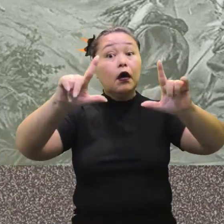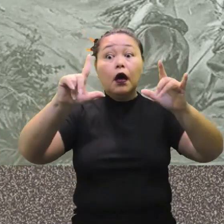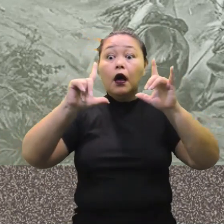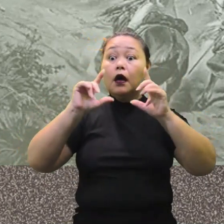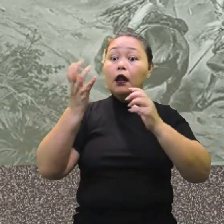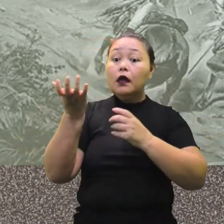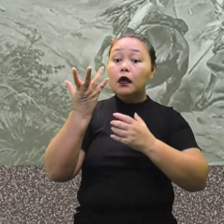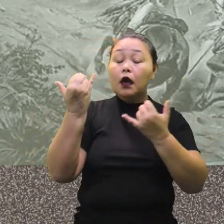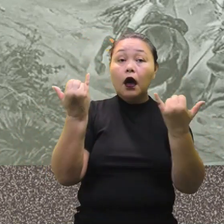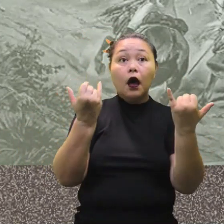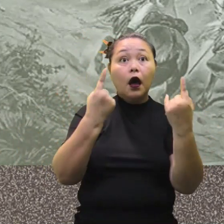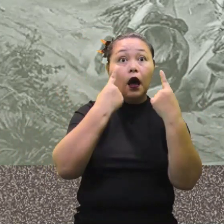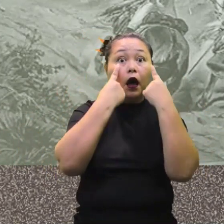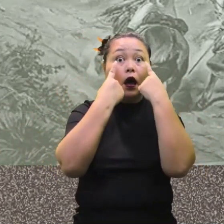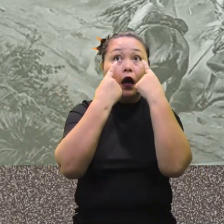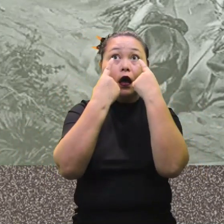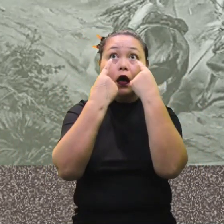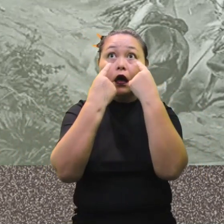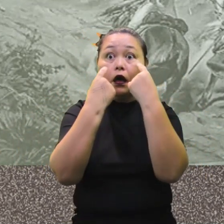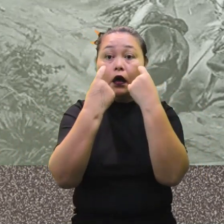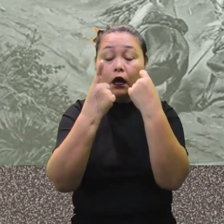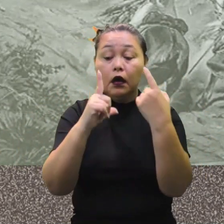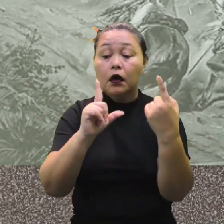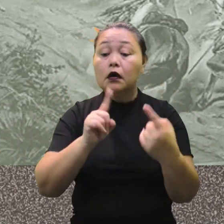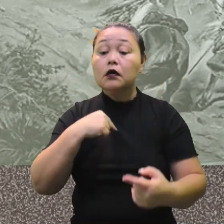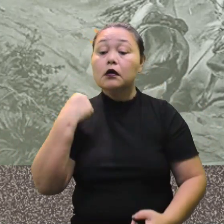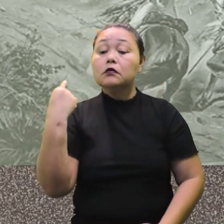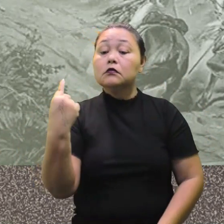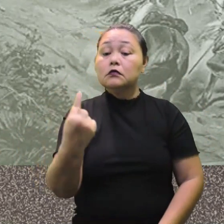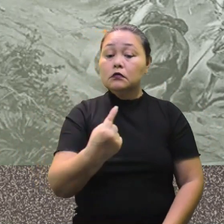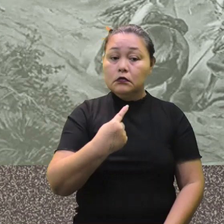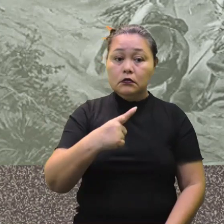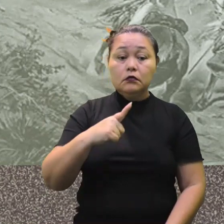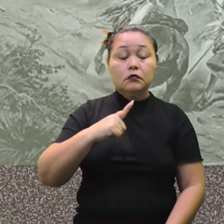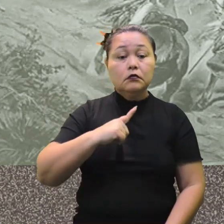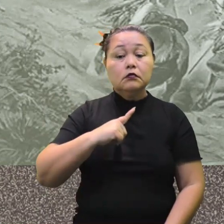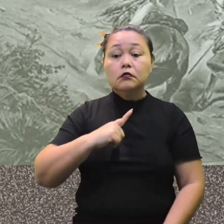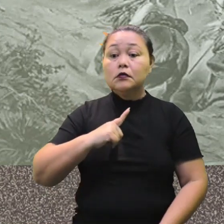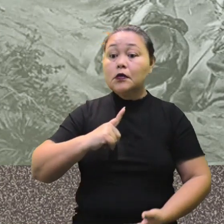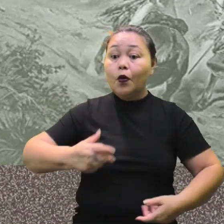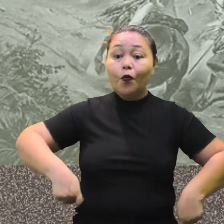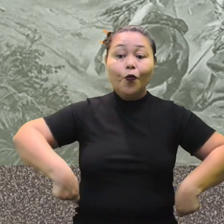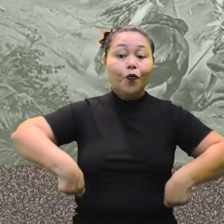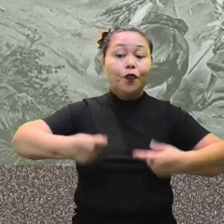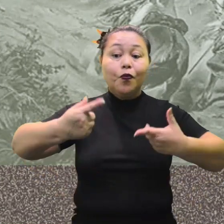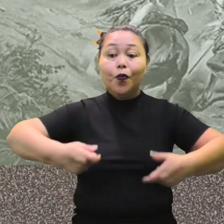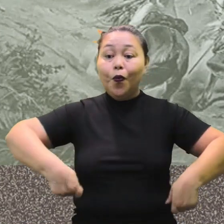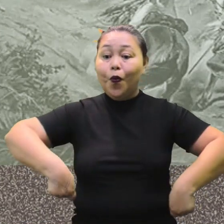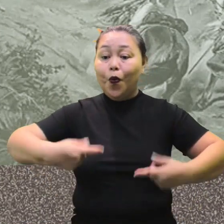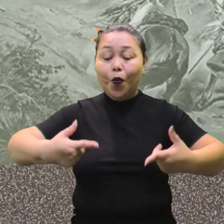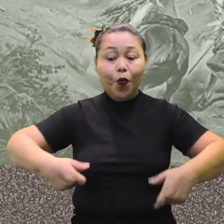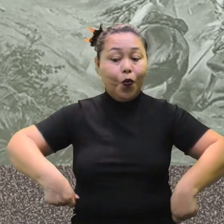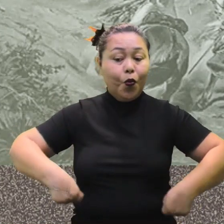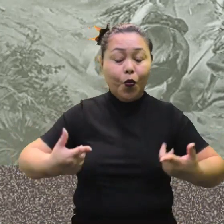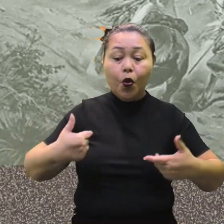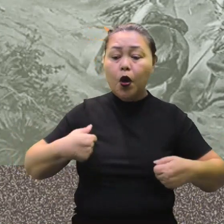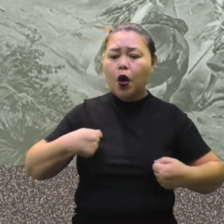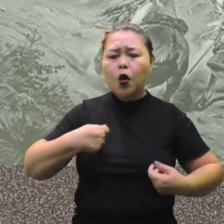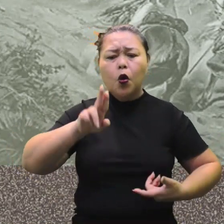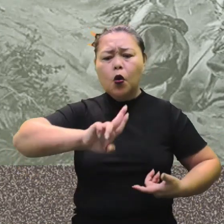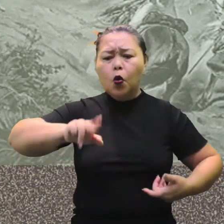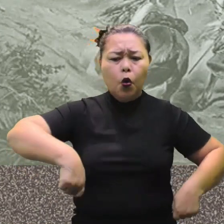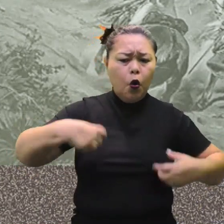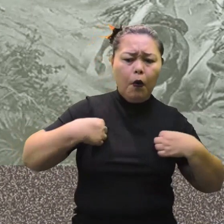ele quer o quê? Ele precisa que nós nos tornemos consumidores. Consumidores.